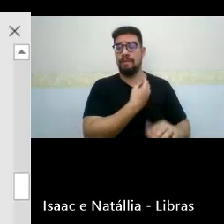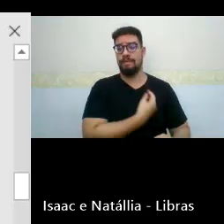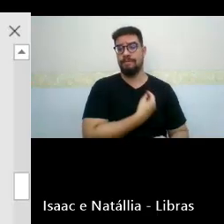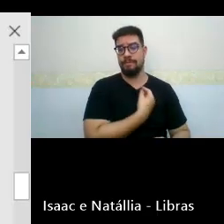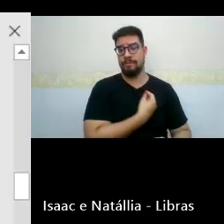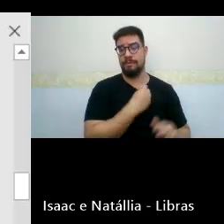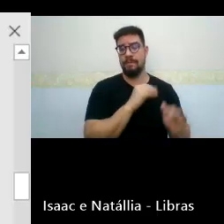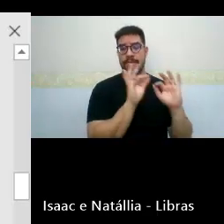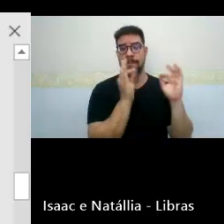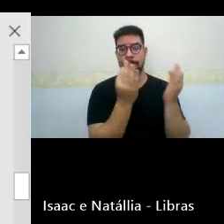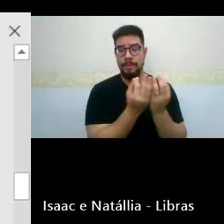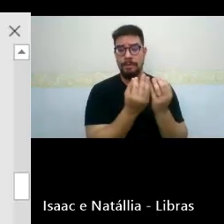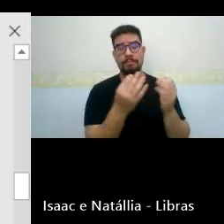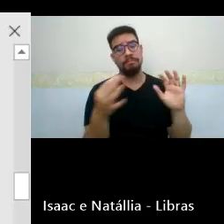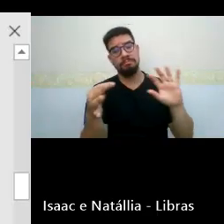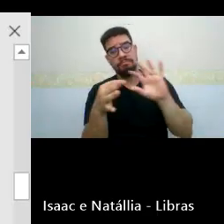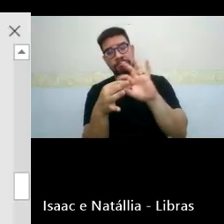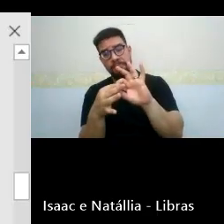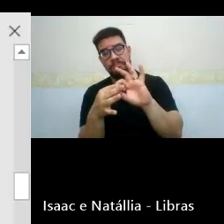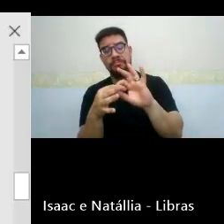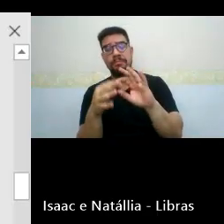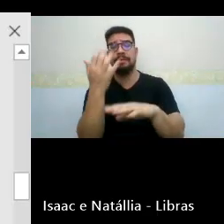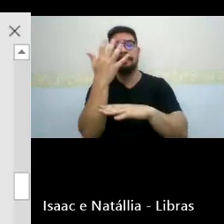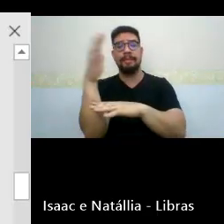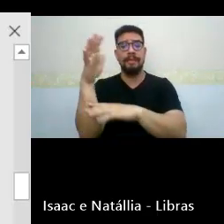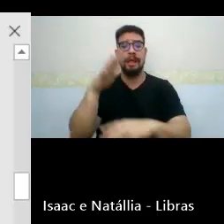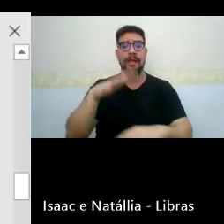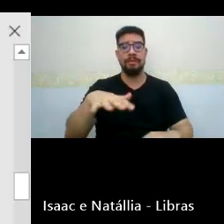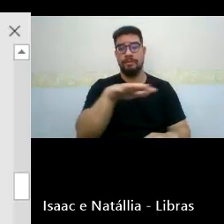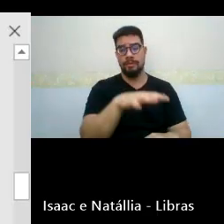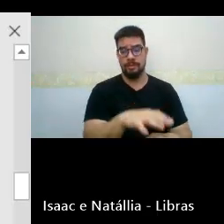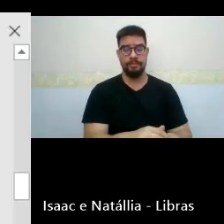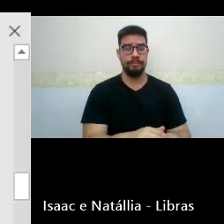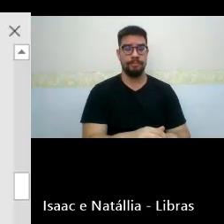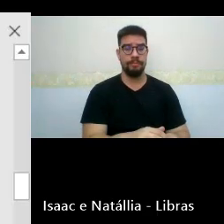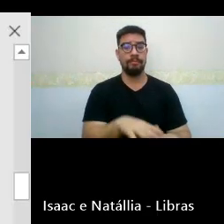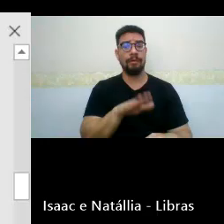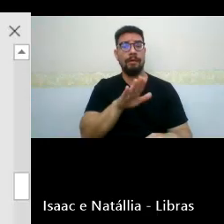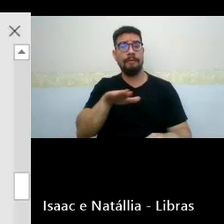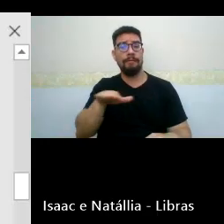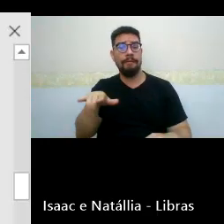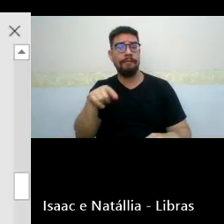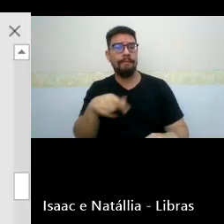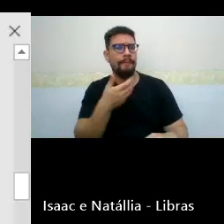da natureza, tá? Essa criança aprende processos